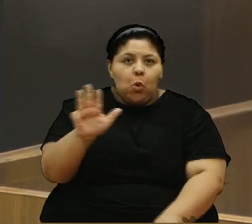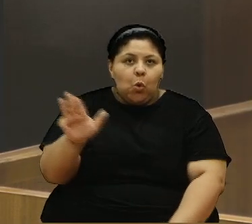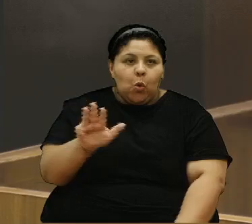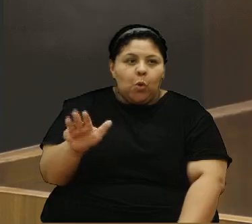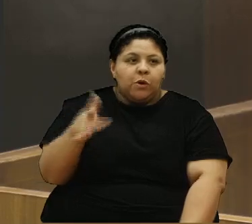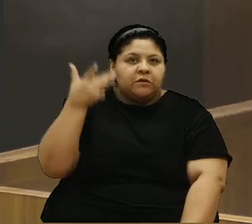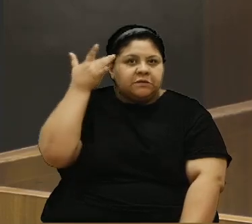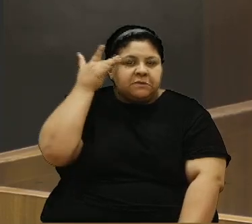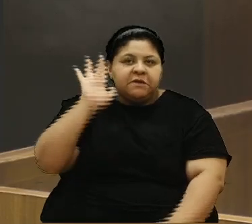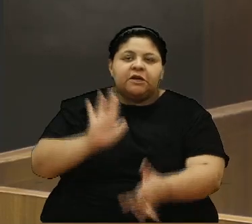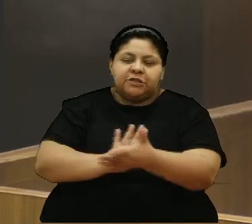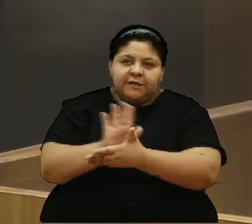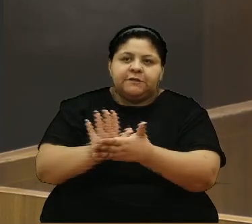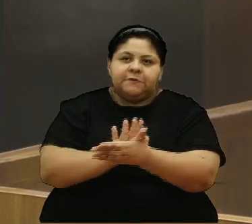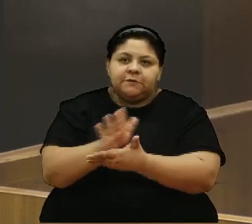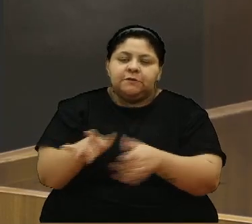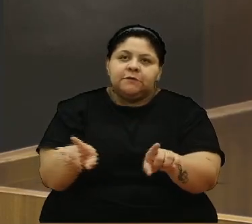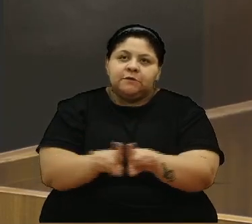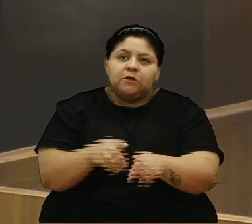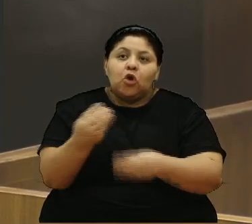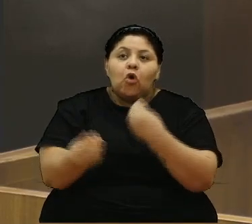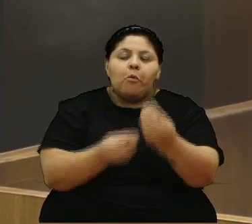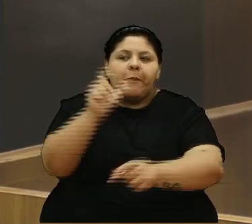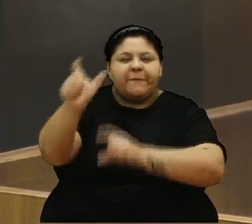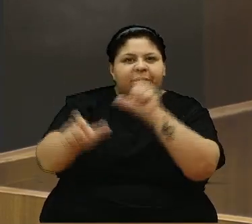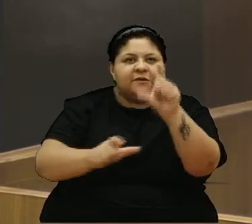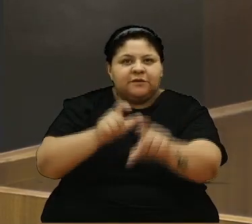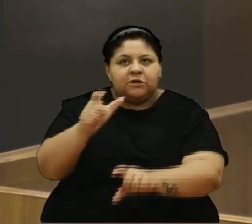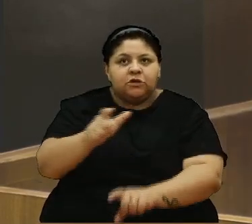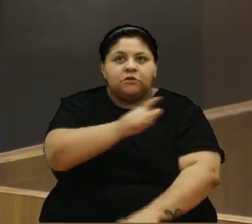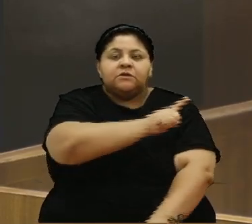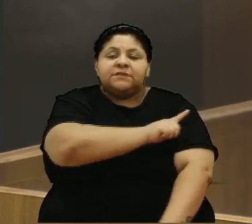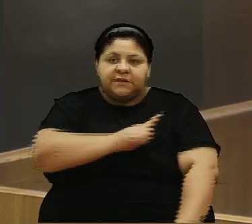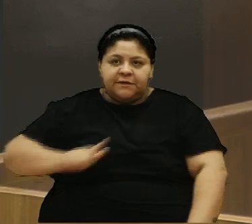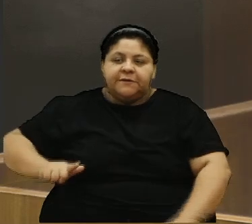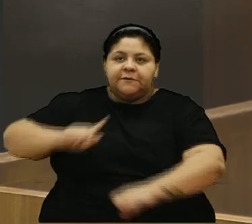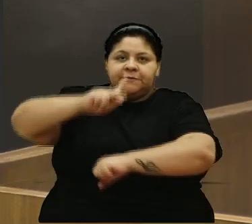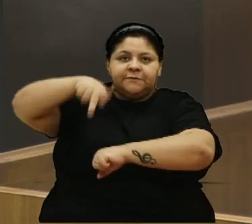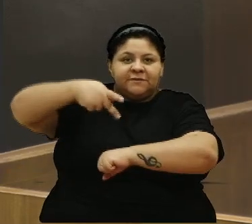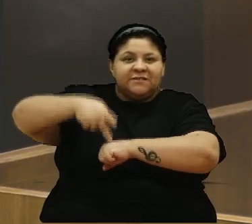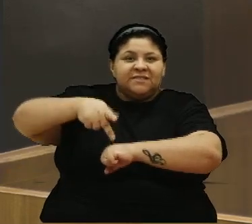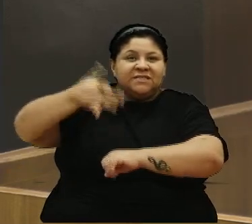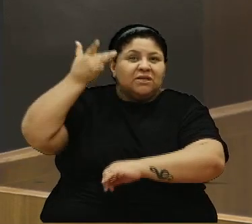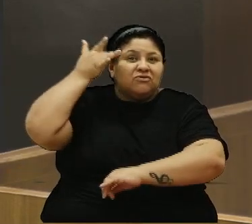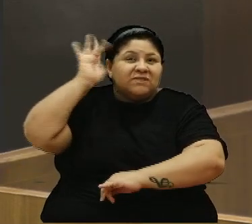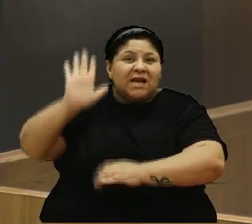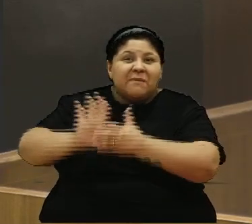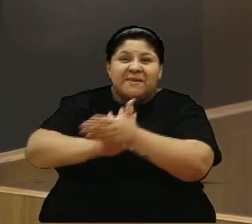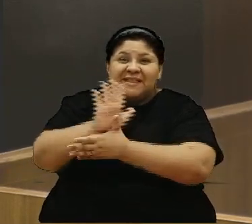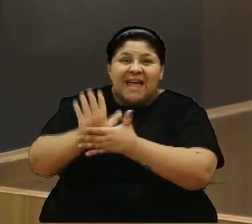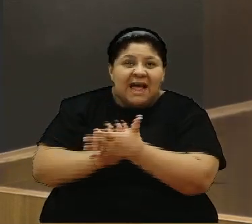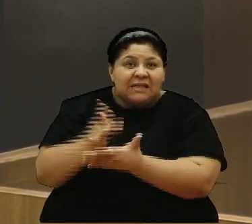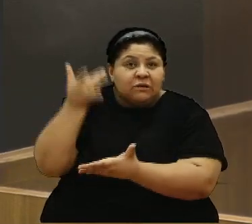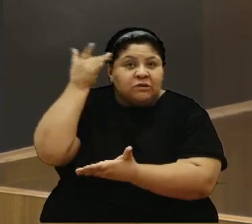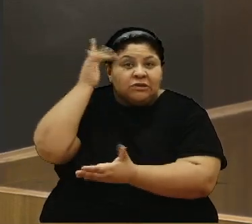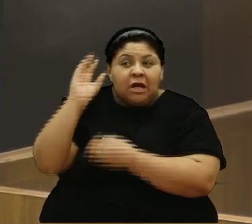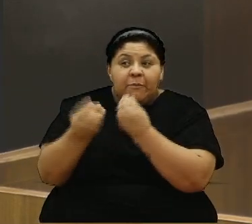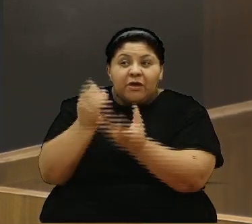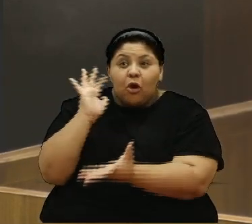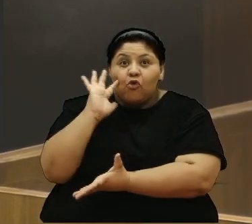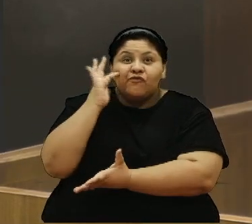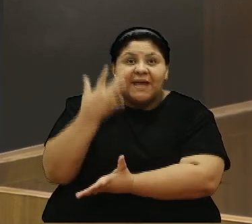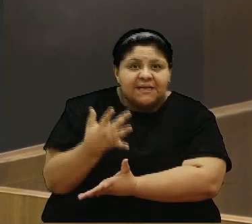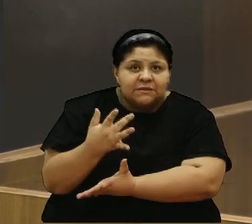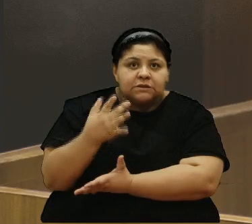Isso é muito estranho. Como alguém que governa um país não sabe do que acontece no seu